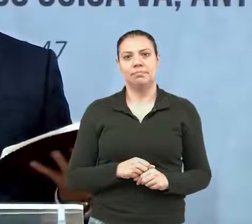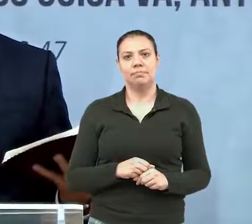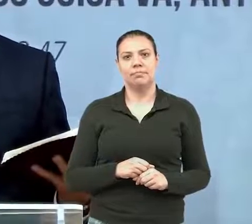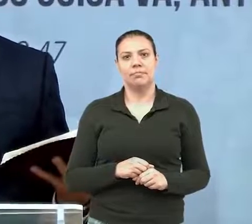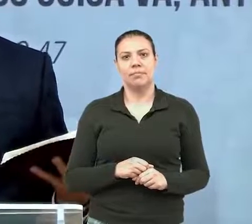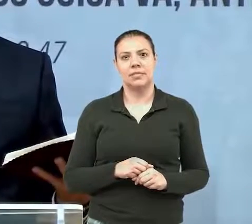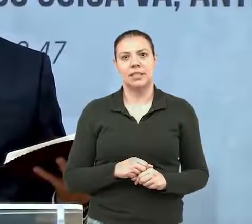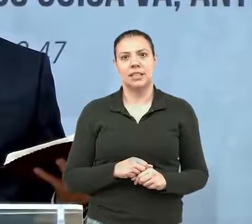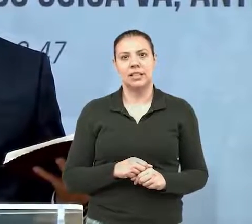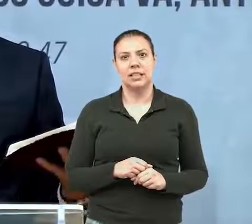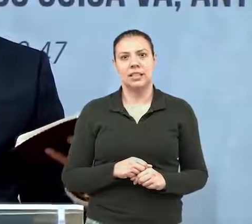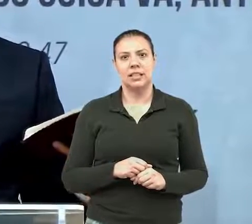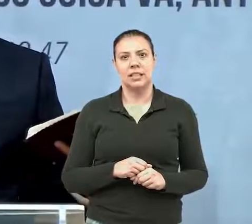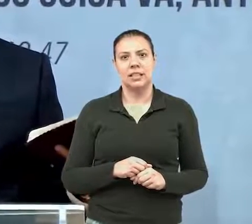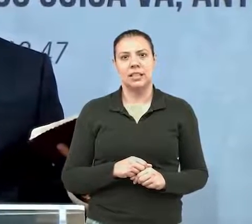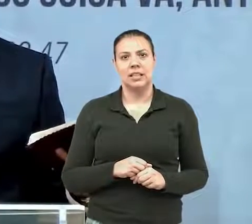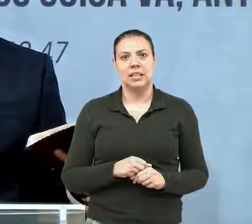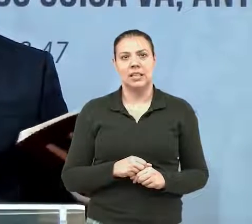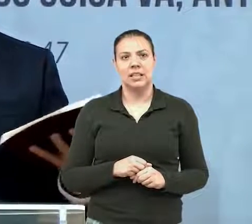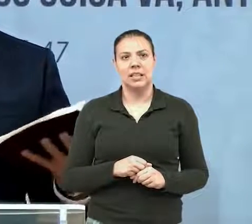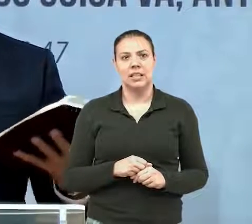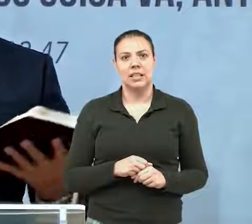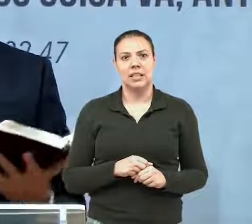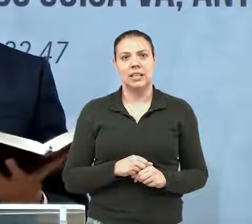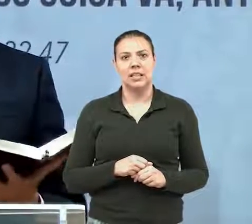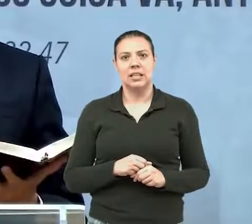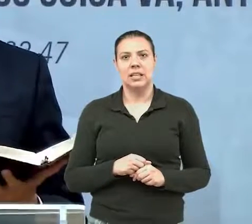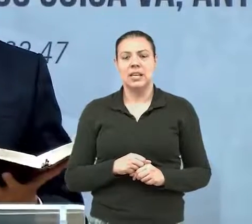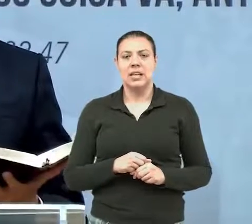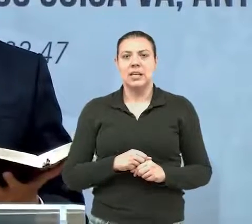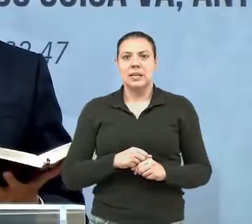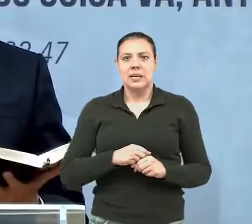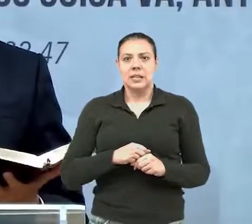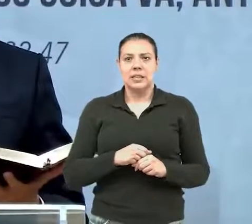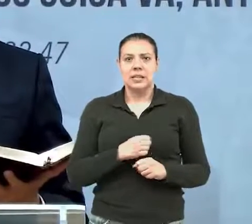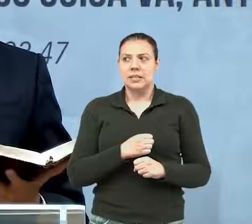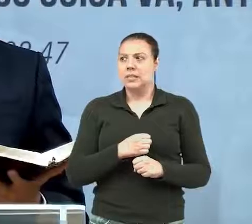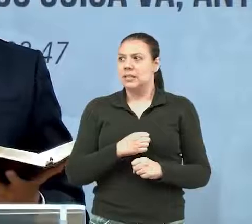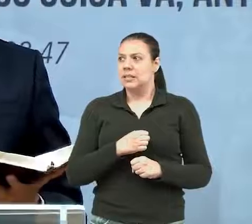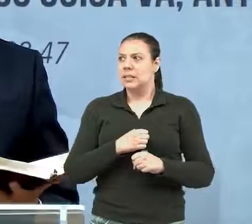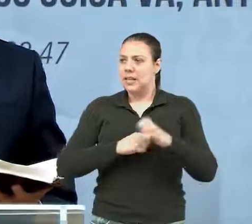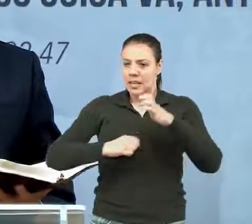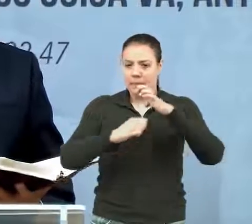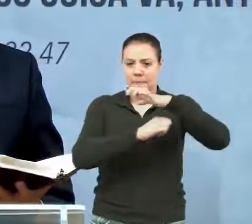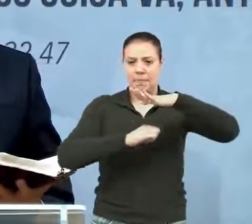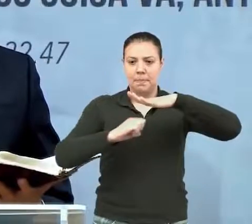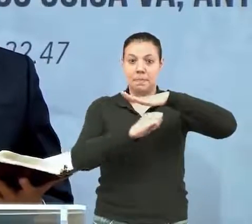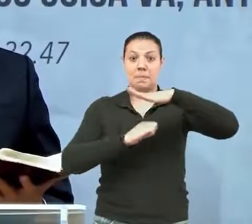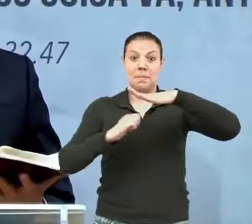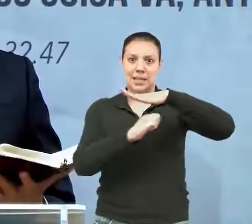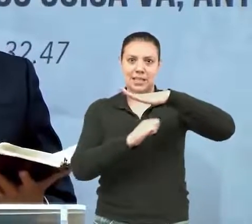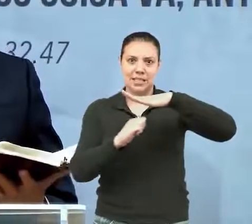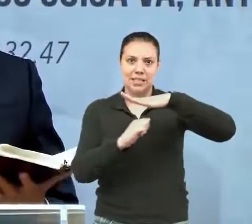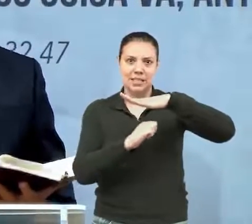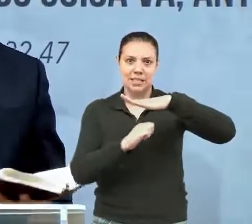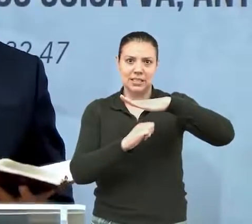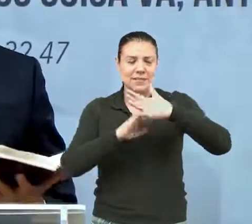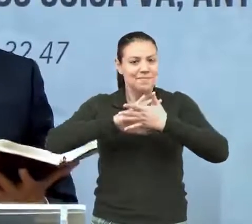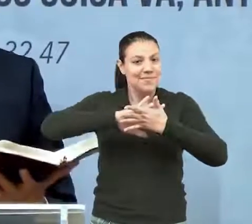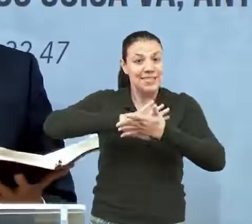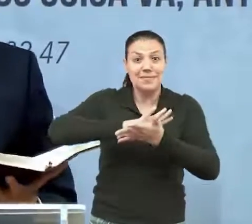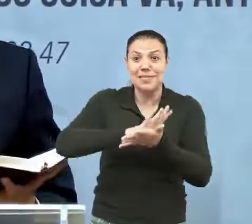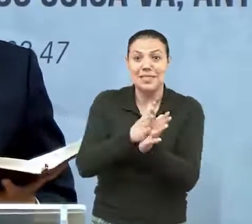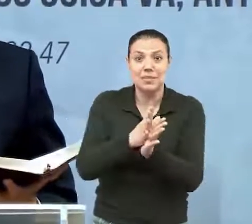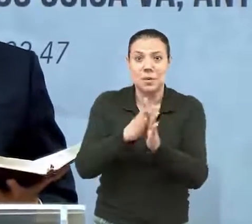Médias empresas achando que não vão conseguir mais retornar ao mercado. Pequenas empresas que talvez vão cerrar